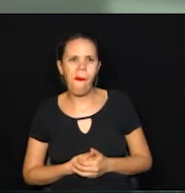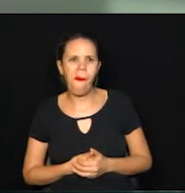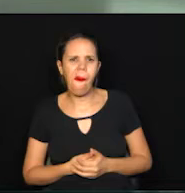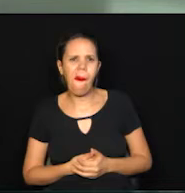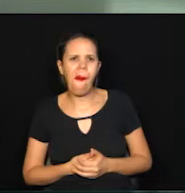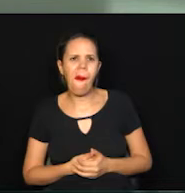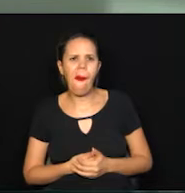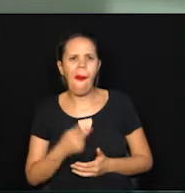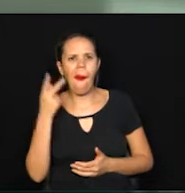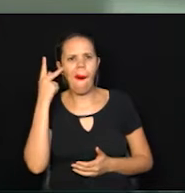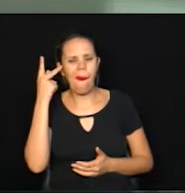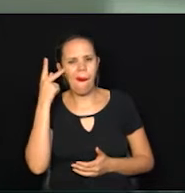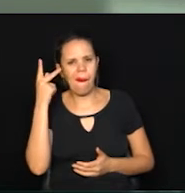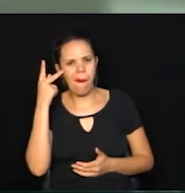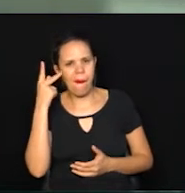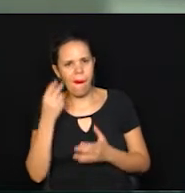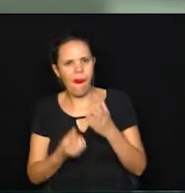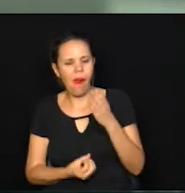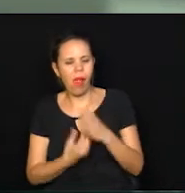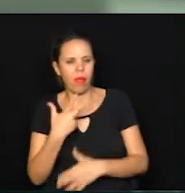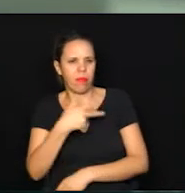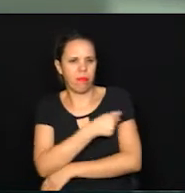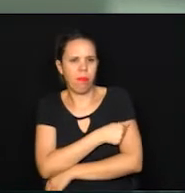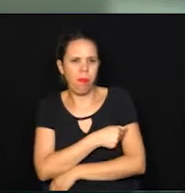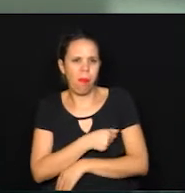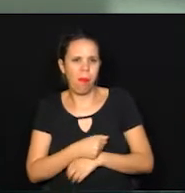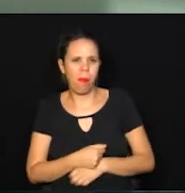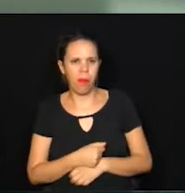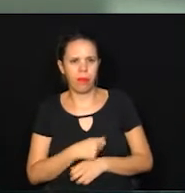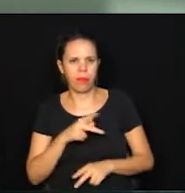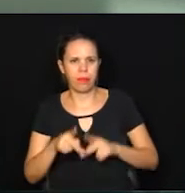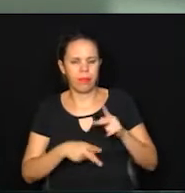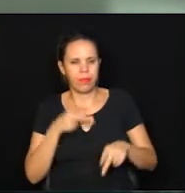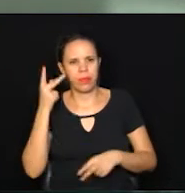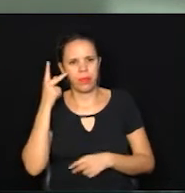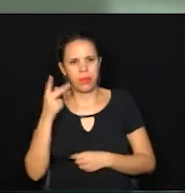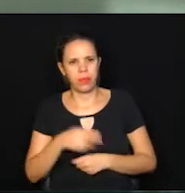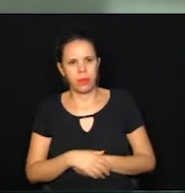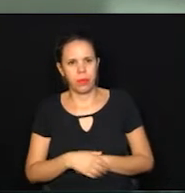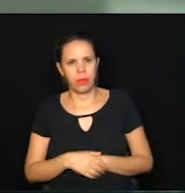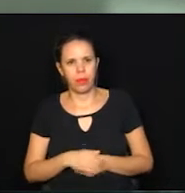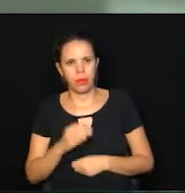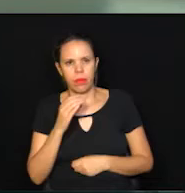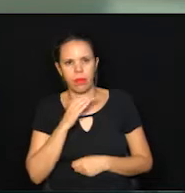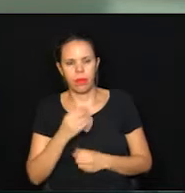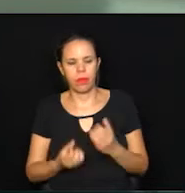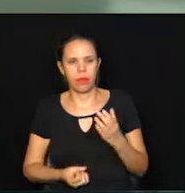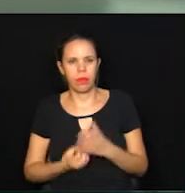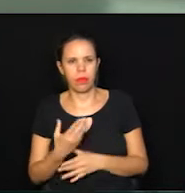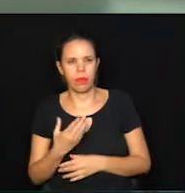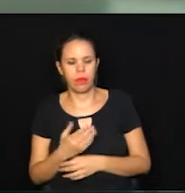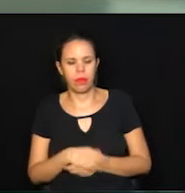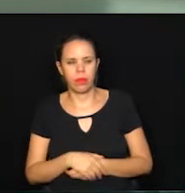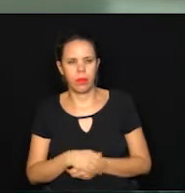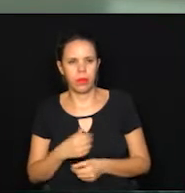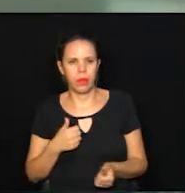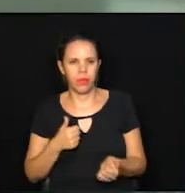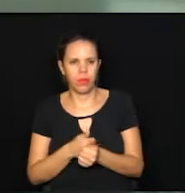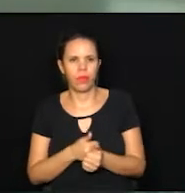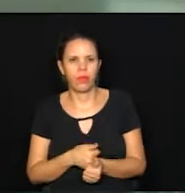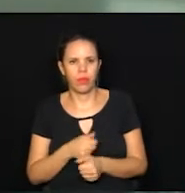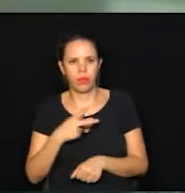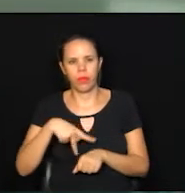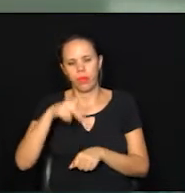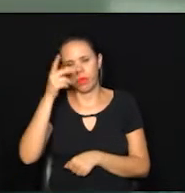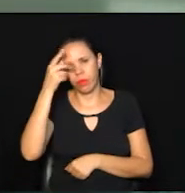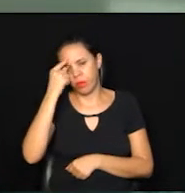quando São Paulo ia iniciar a vacinação dos paulistas, que daí fomos correr atrás, que daí nos aproximamos da